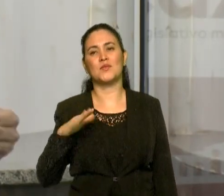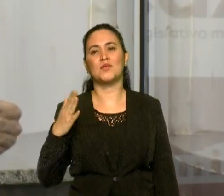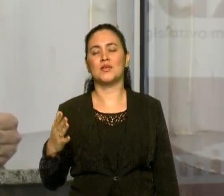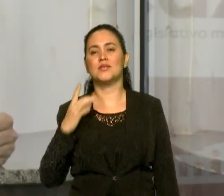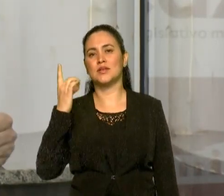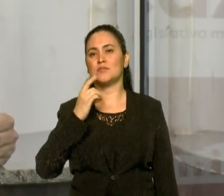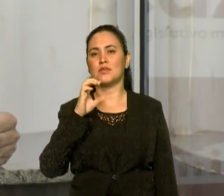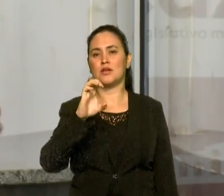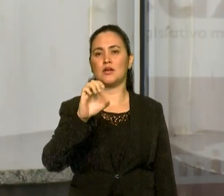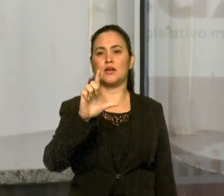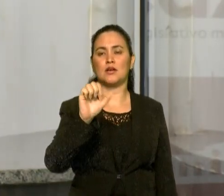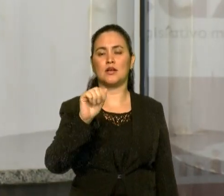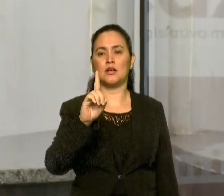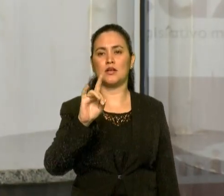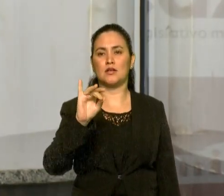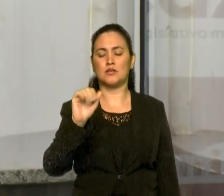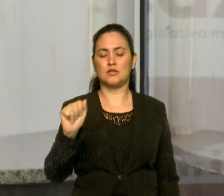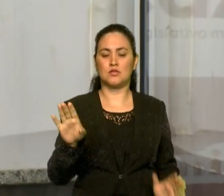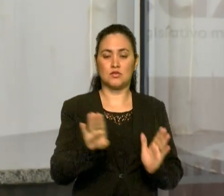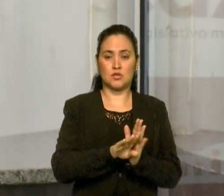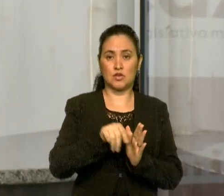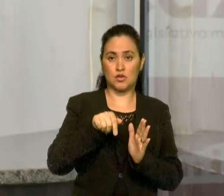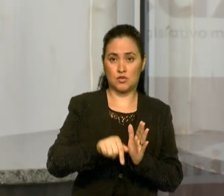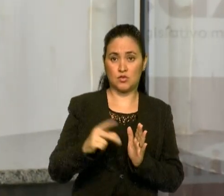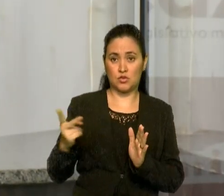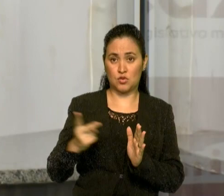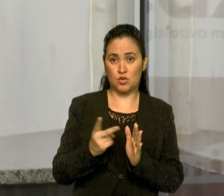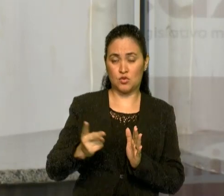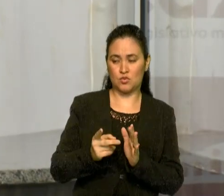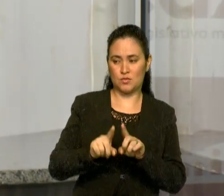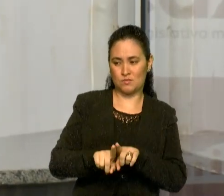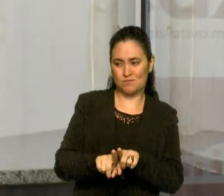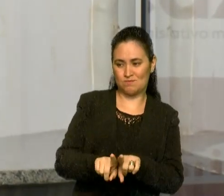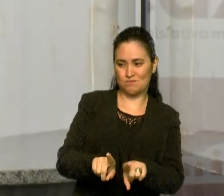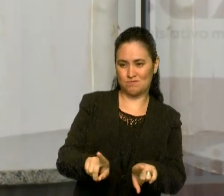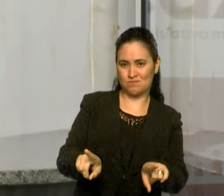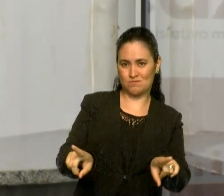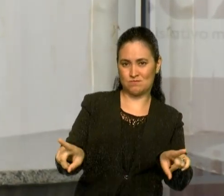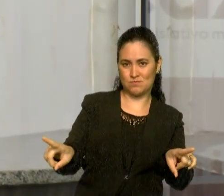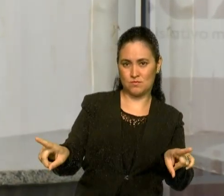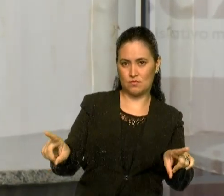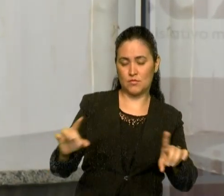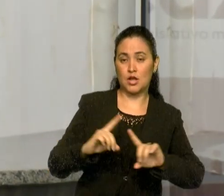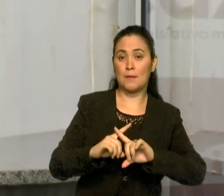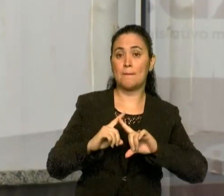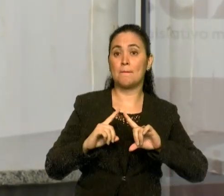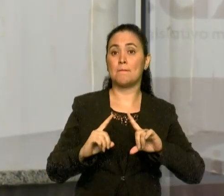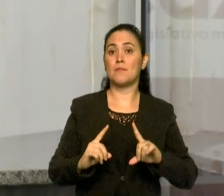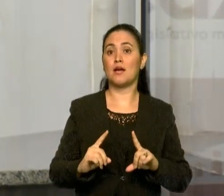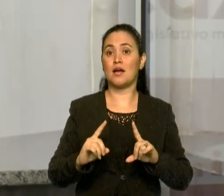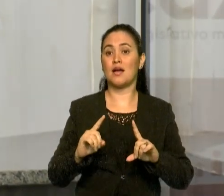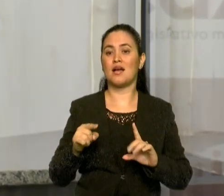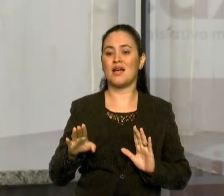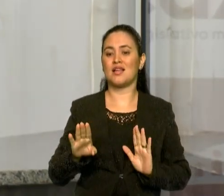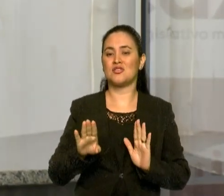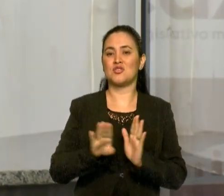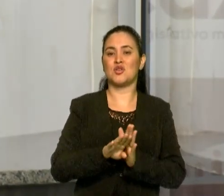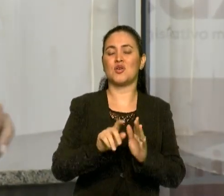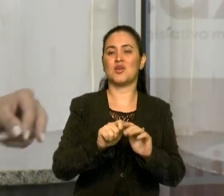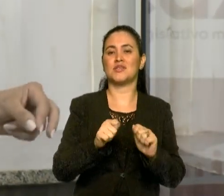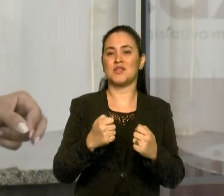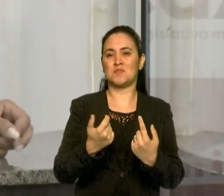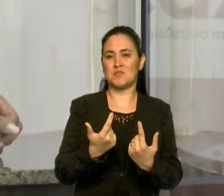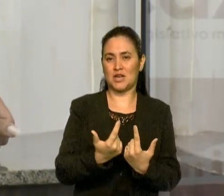nós caminhávamos caminhos opostos. Mas a partir do momento que ela chegou na Casa do Povo, nós deixamos